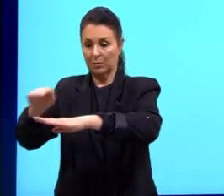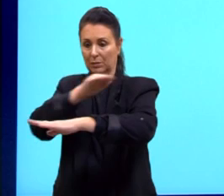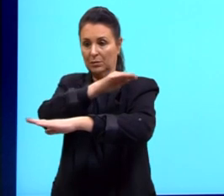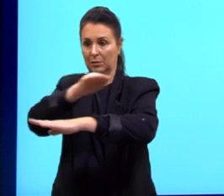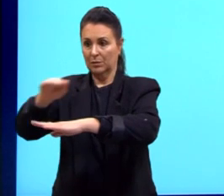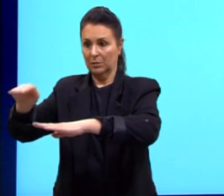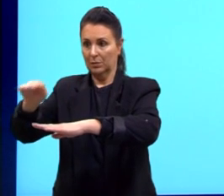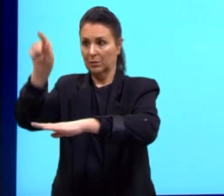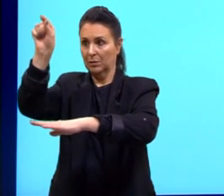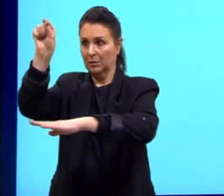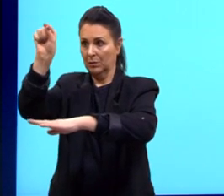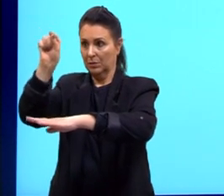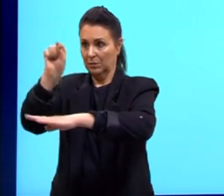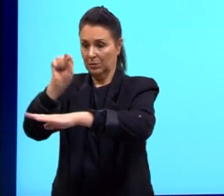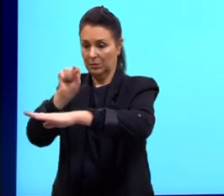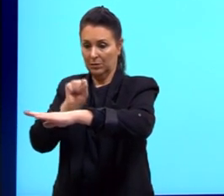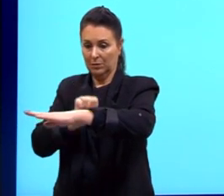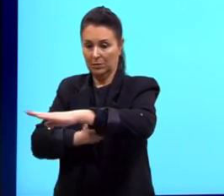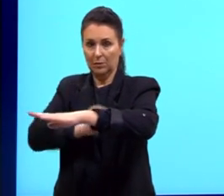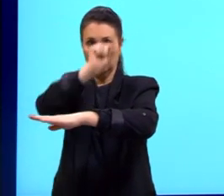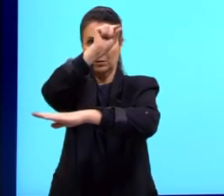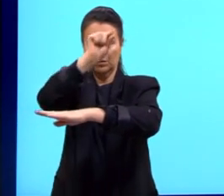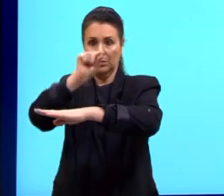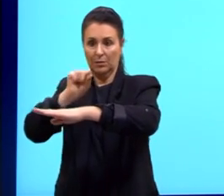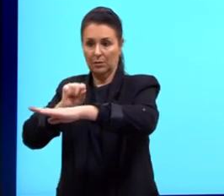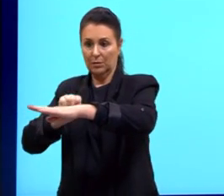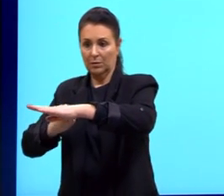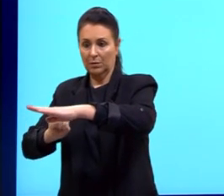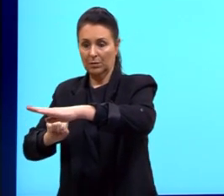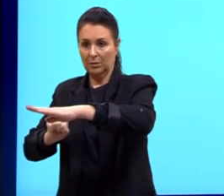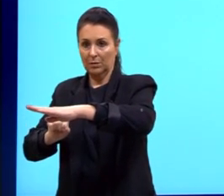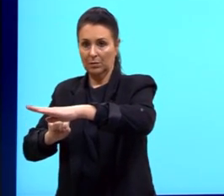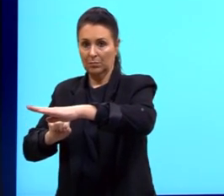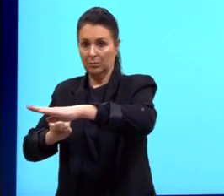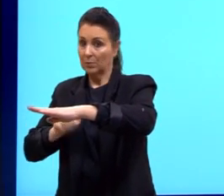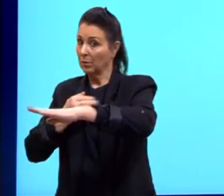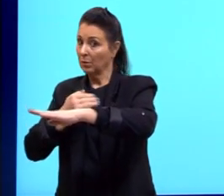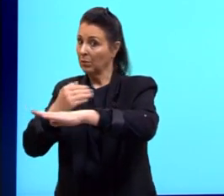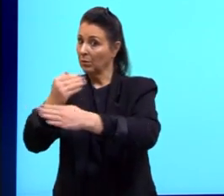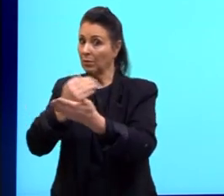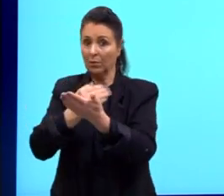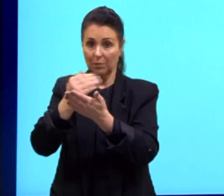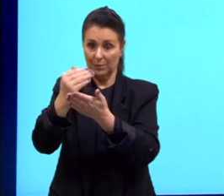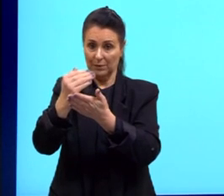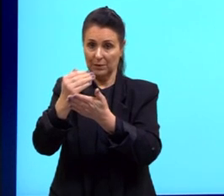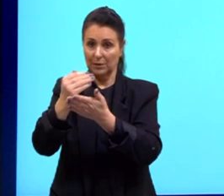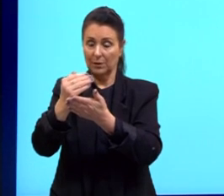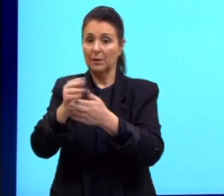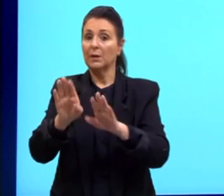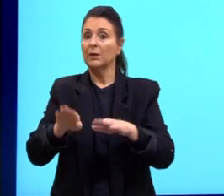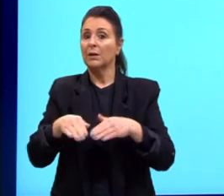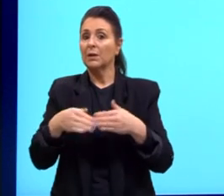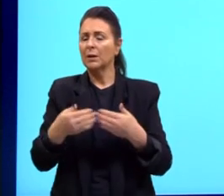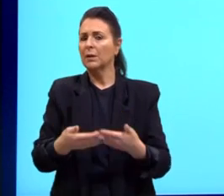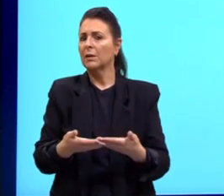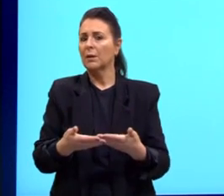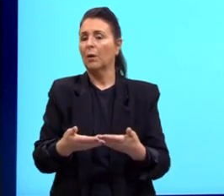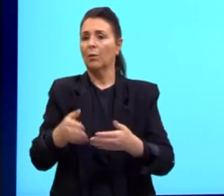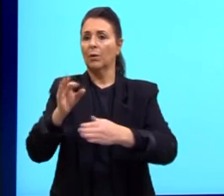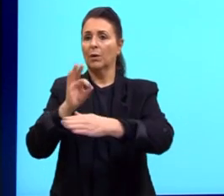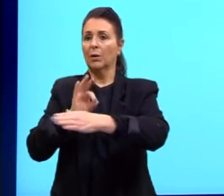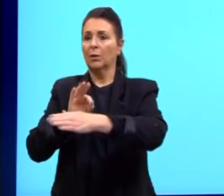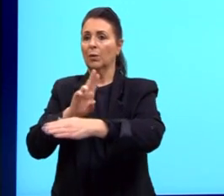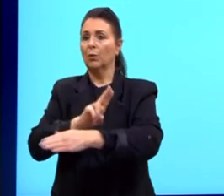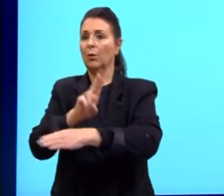cruzando as retas paralelas nós temos alguns segmentos que são formados então podemos dizer a este